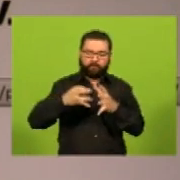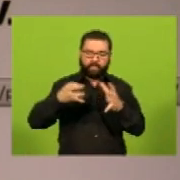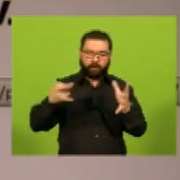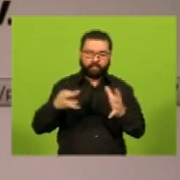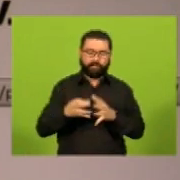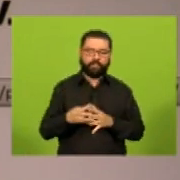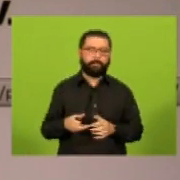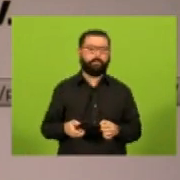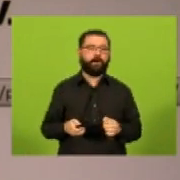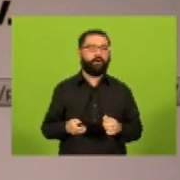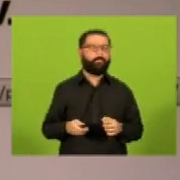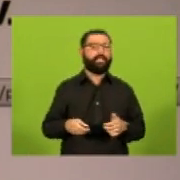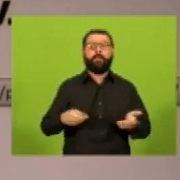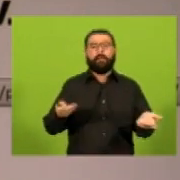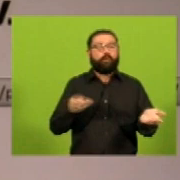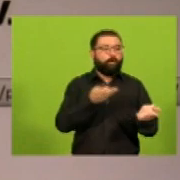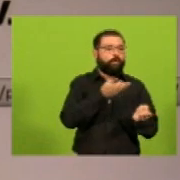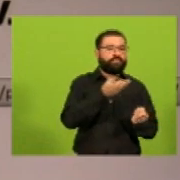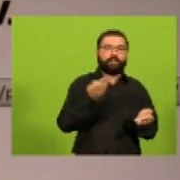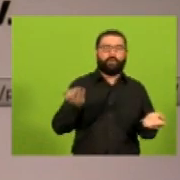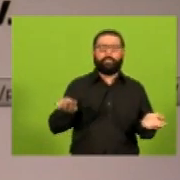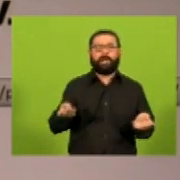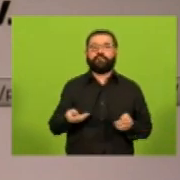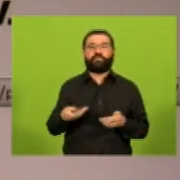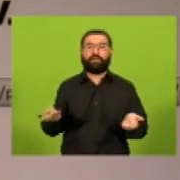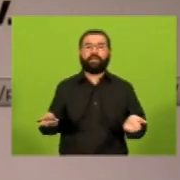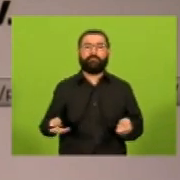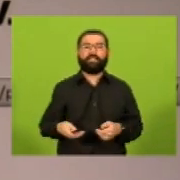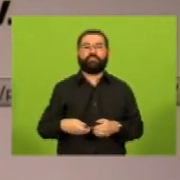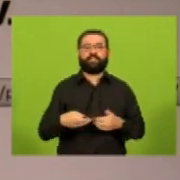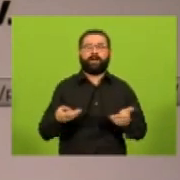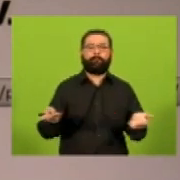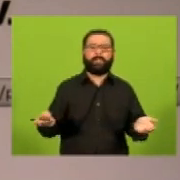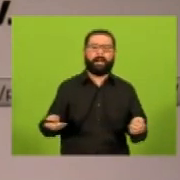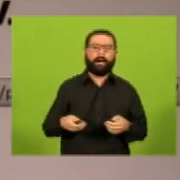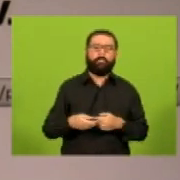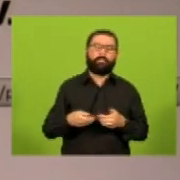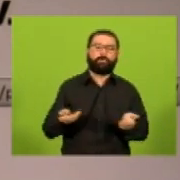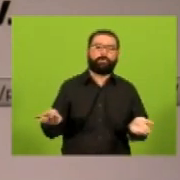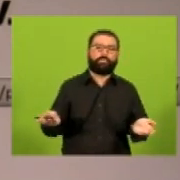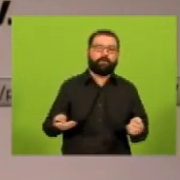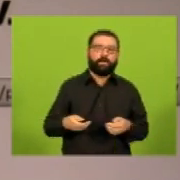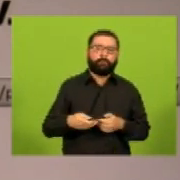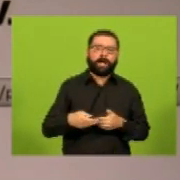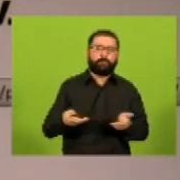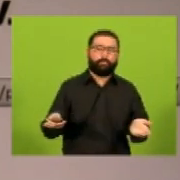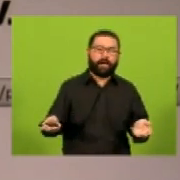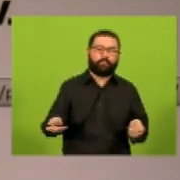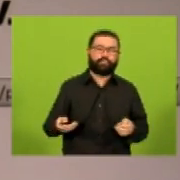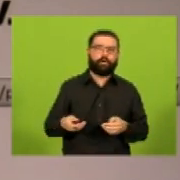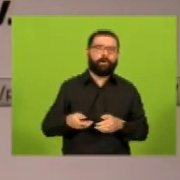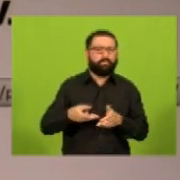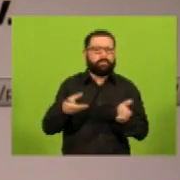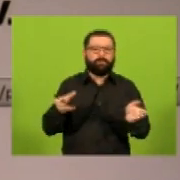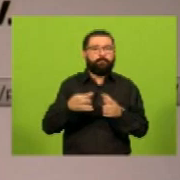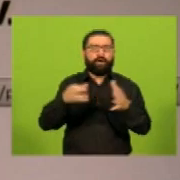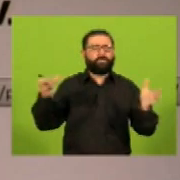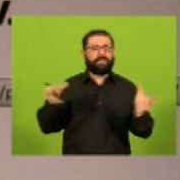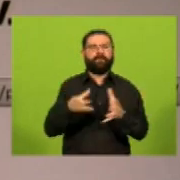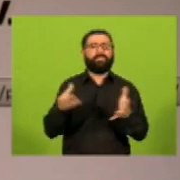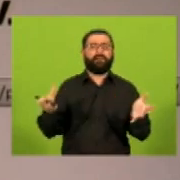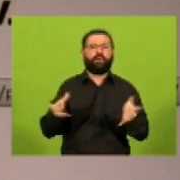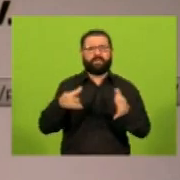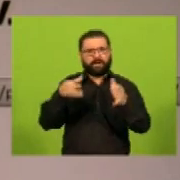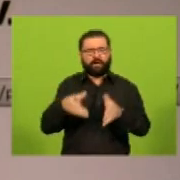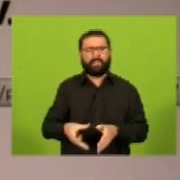grossa, a gota maior, de diâmetro maior. Os incorporados ao solo também, se você vai aplicar um produto para adubar o solo, não